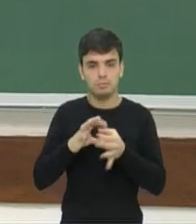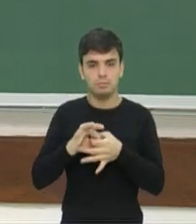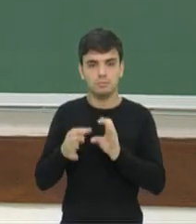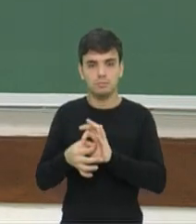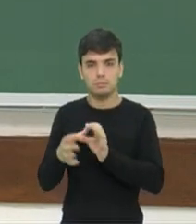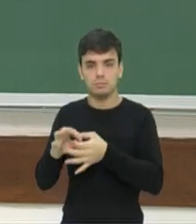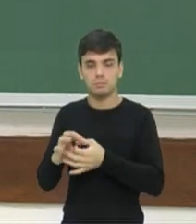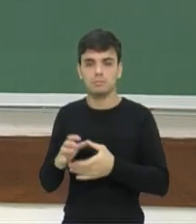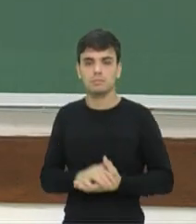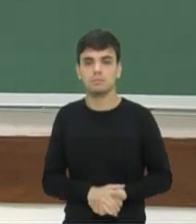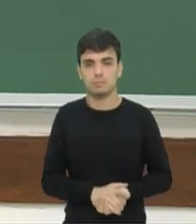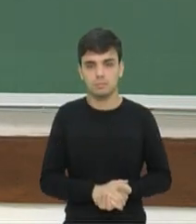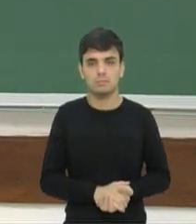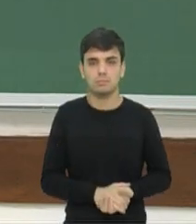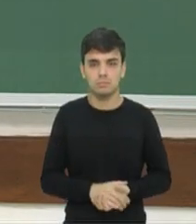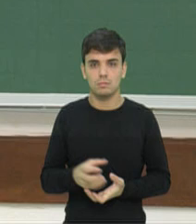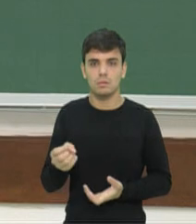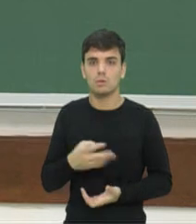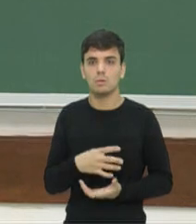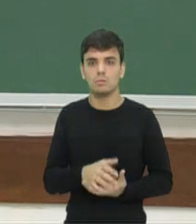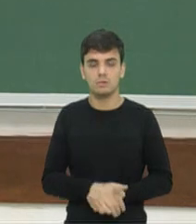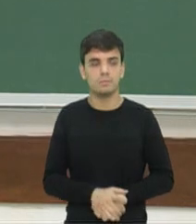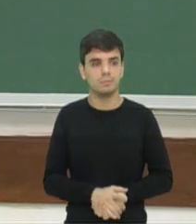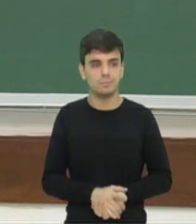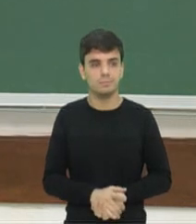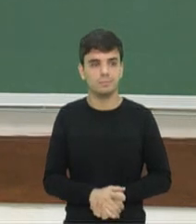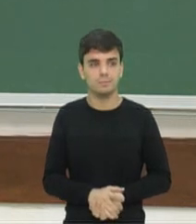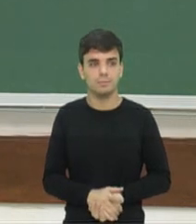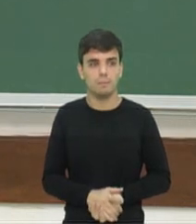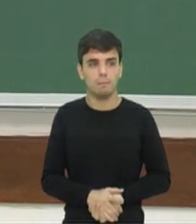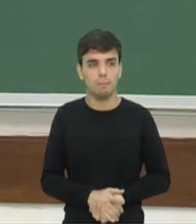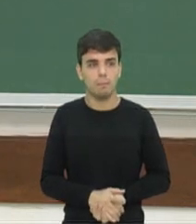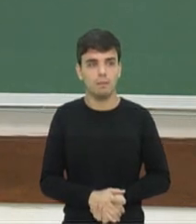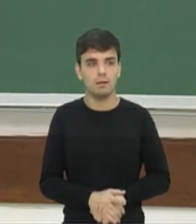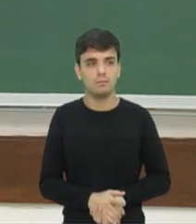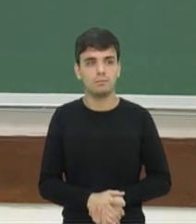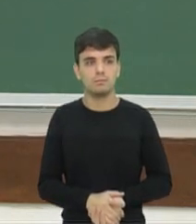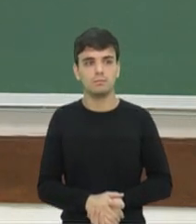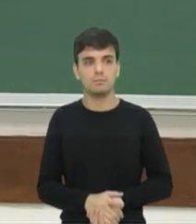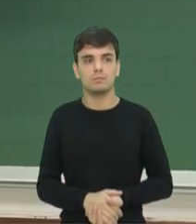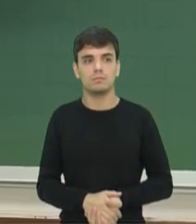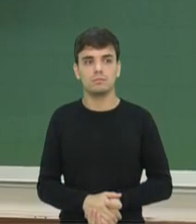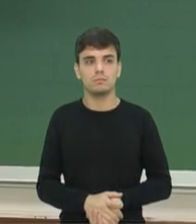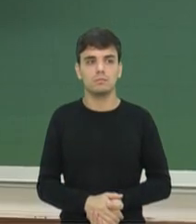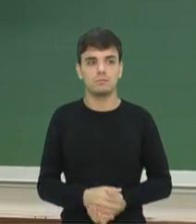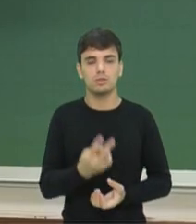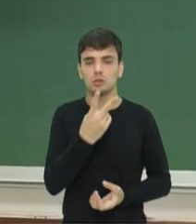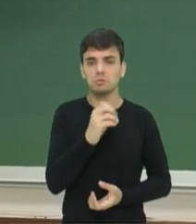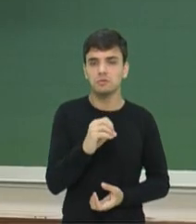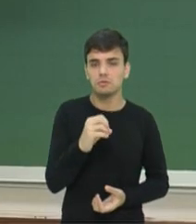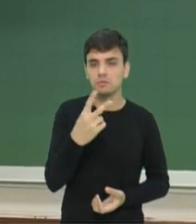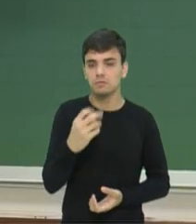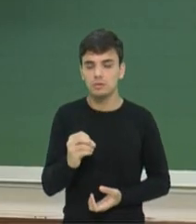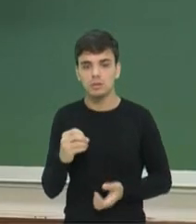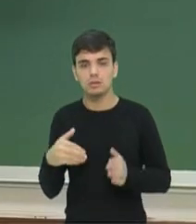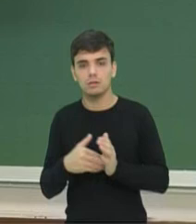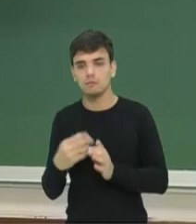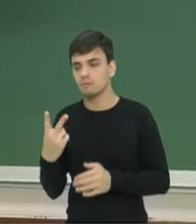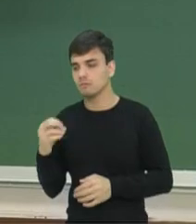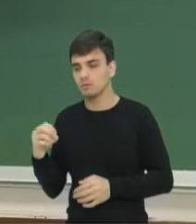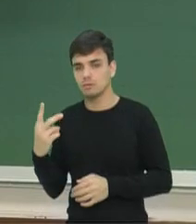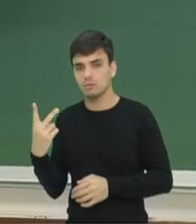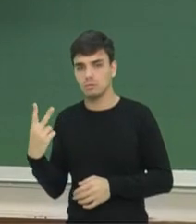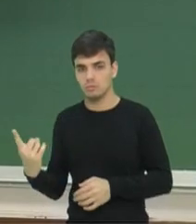bastante recente, uma modalidade nova dentro das Olimpíadas. Então, temos aqui 2016 demonstrado, 2020 e 2021, né, dentro das Olimpíadas